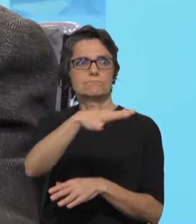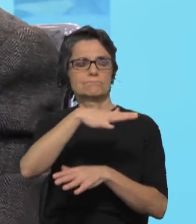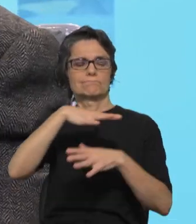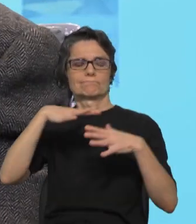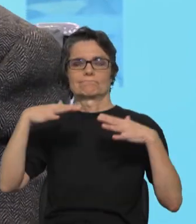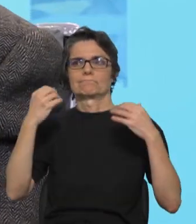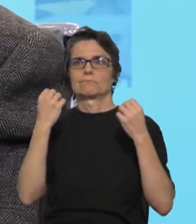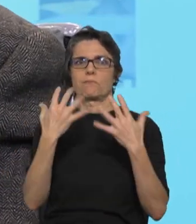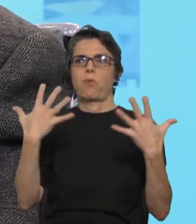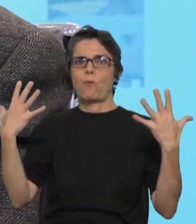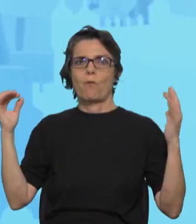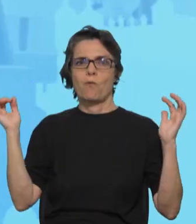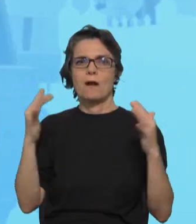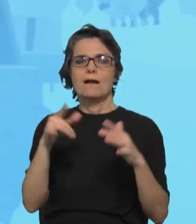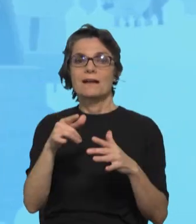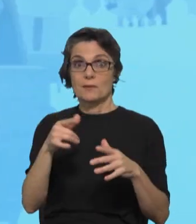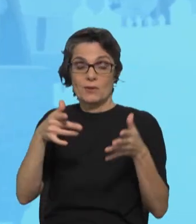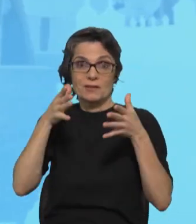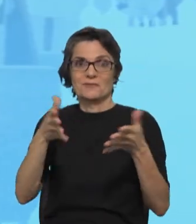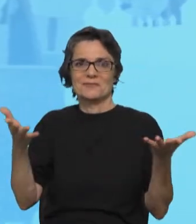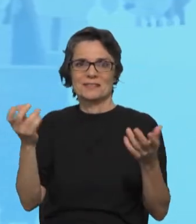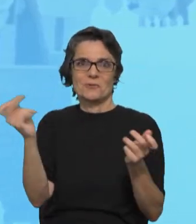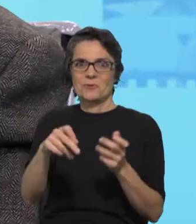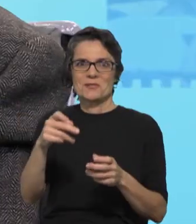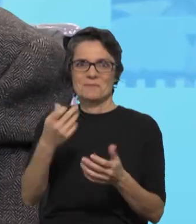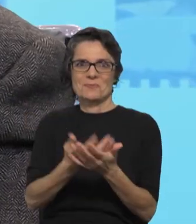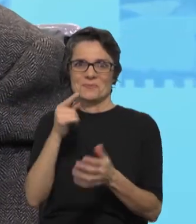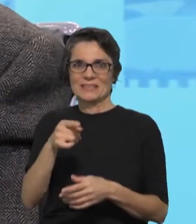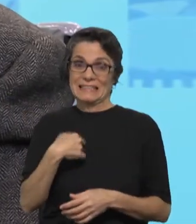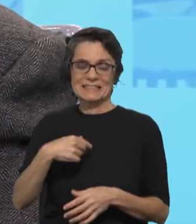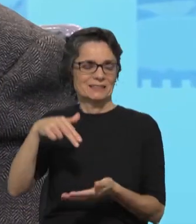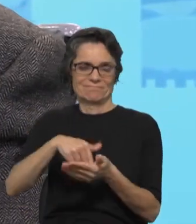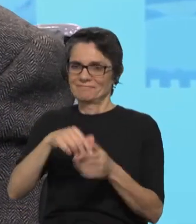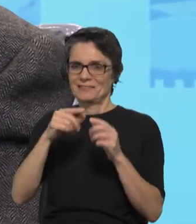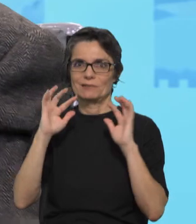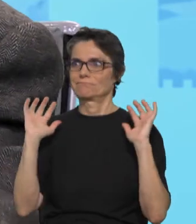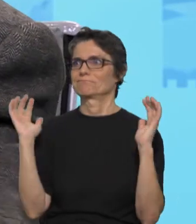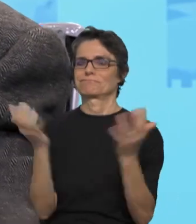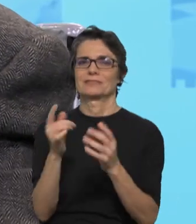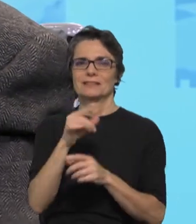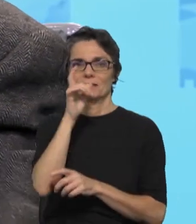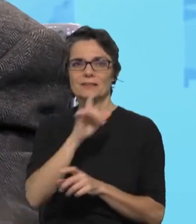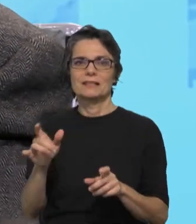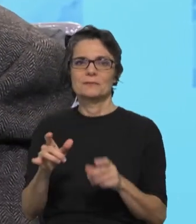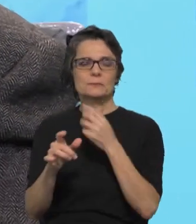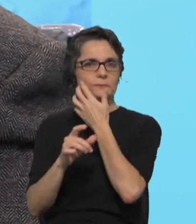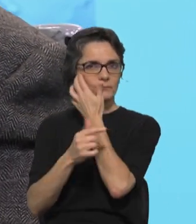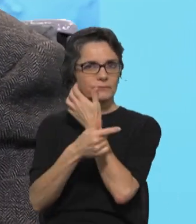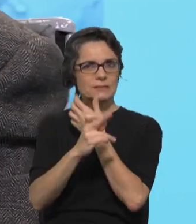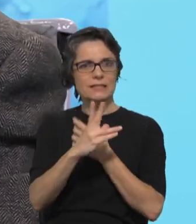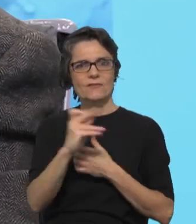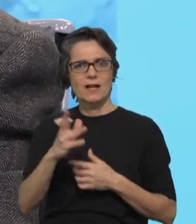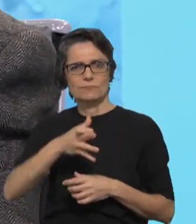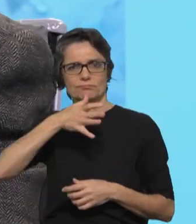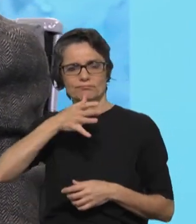já apinhado. Então esteve mesmo no epicentro dos acontecimentos. Tive o Sousa Tavares a fazer aquela sua